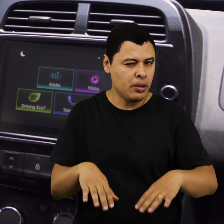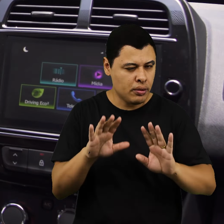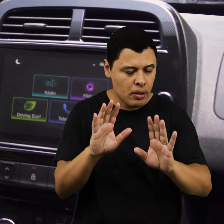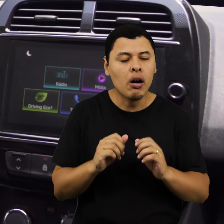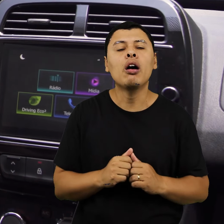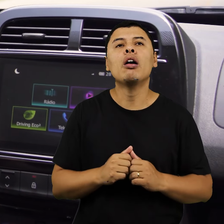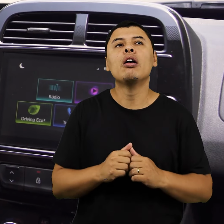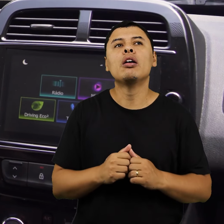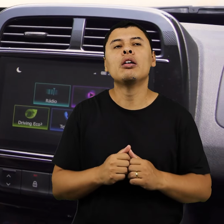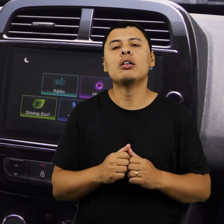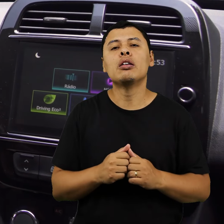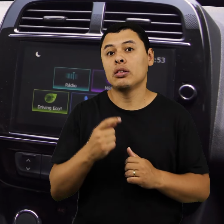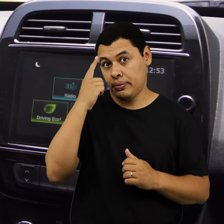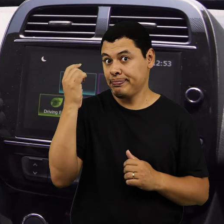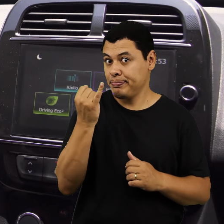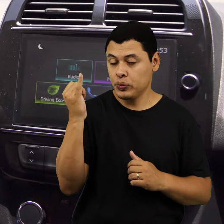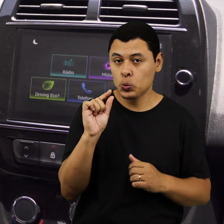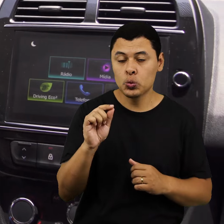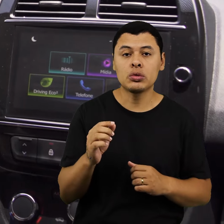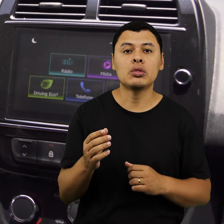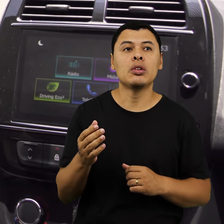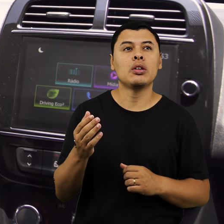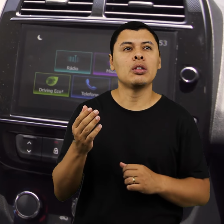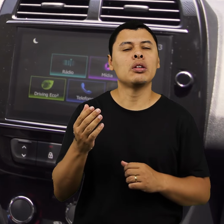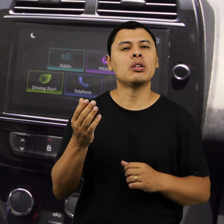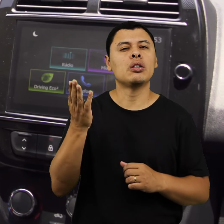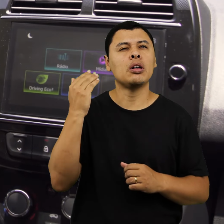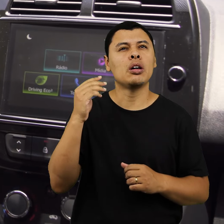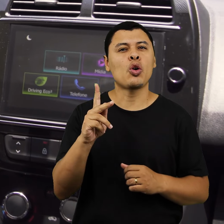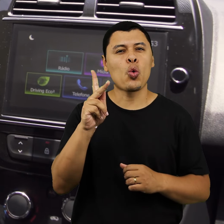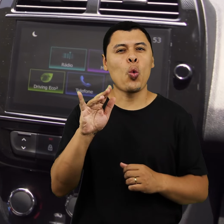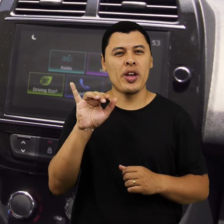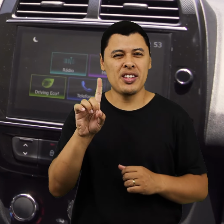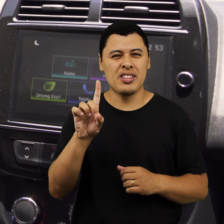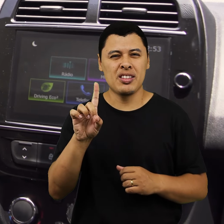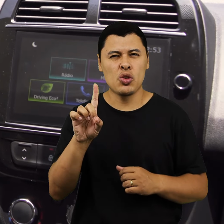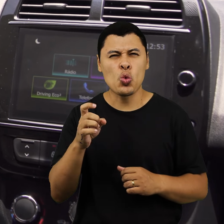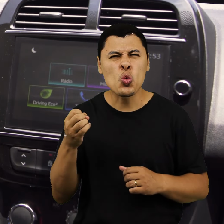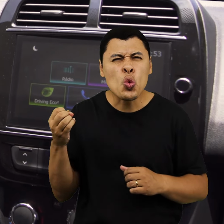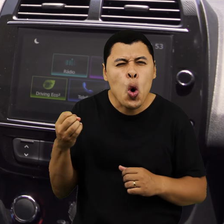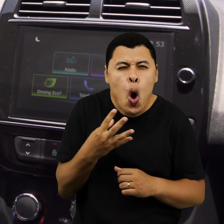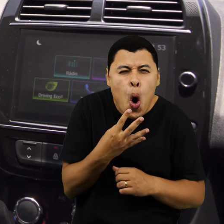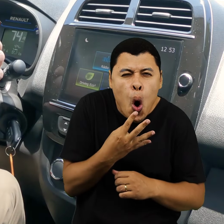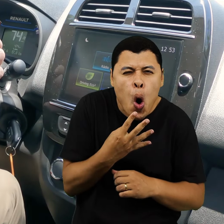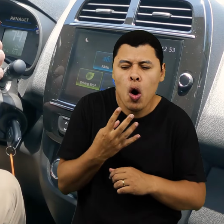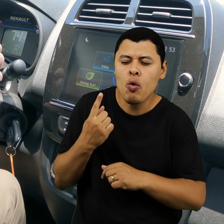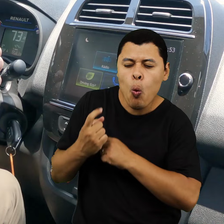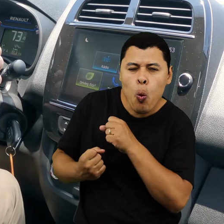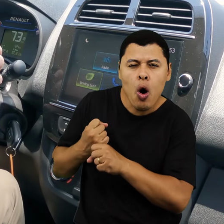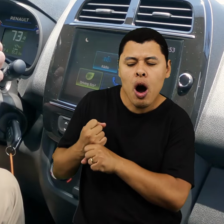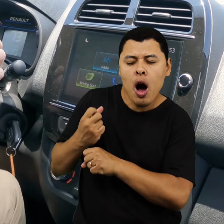seguinte: o Kwid, nos seus primeiros 2 anos e meio pós-lançamento,